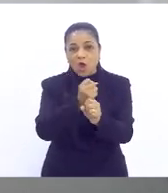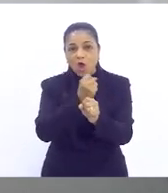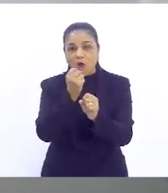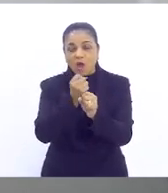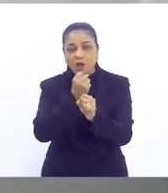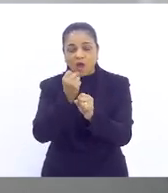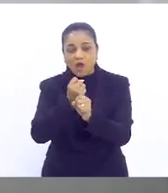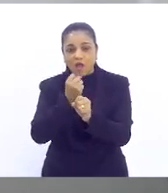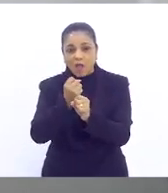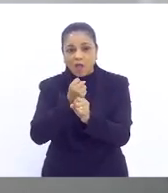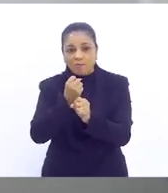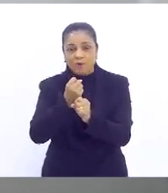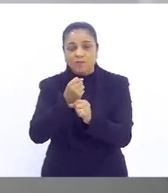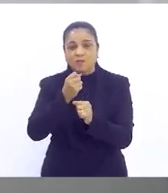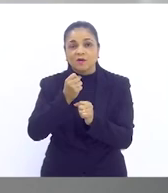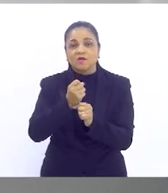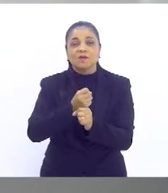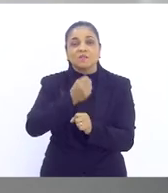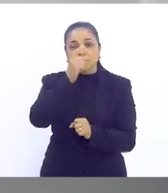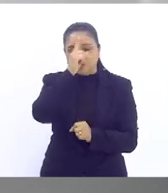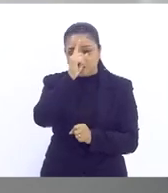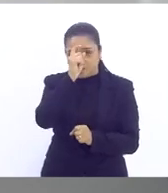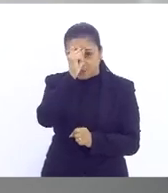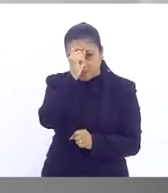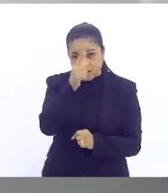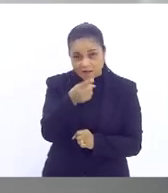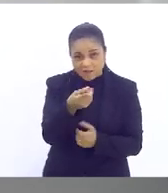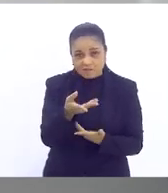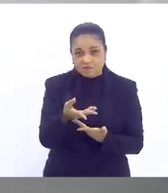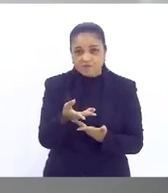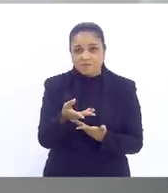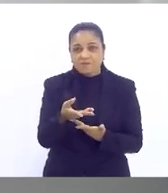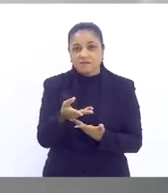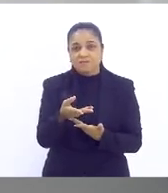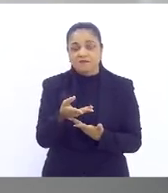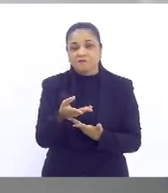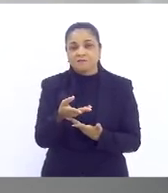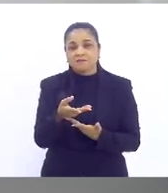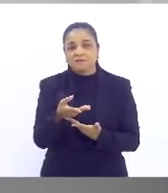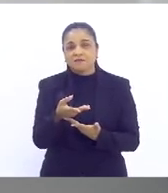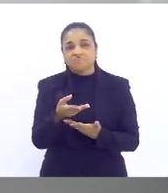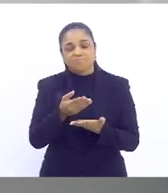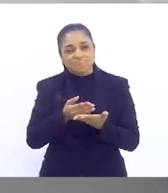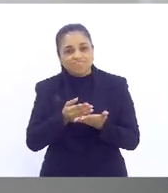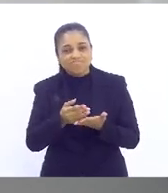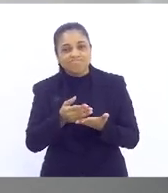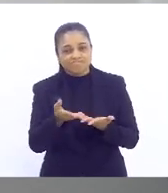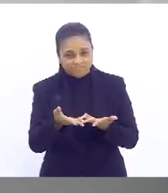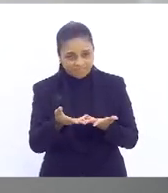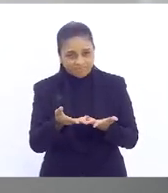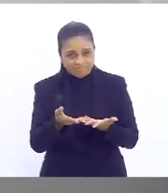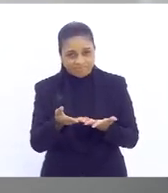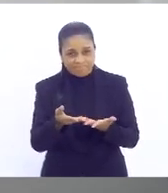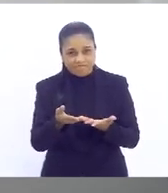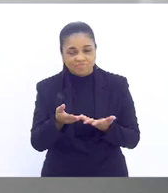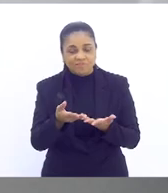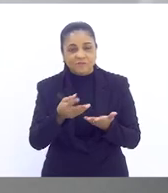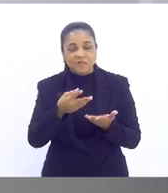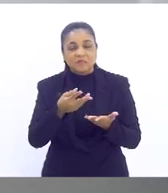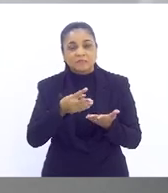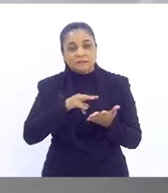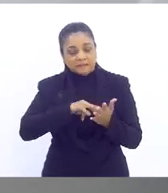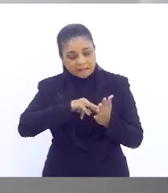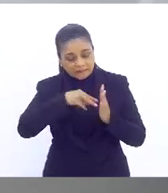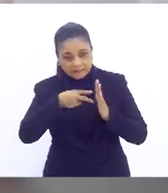construção de hospitais né os hospitais iniciais Então acho que até nesse sentido